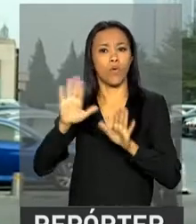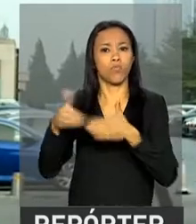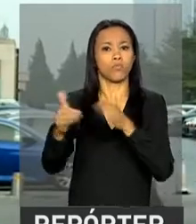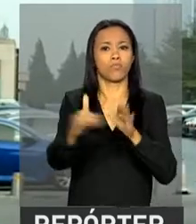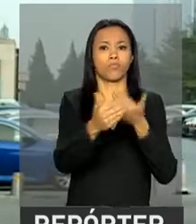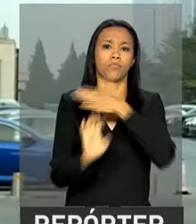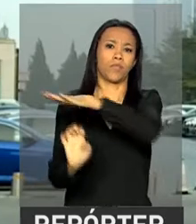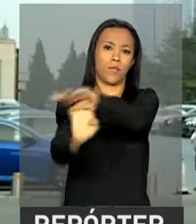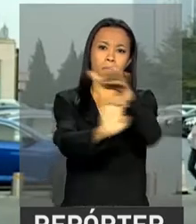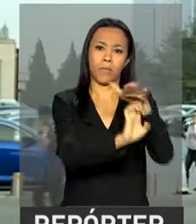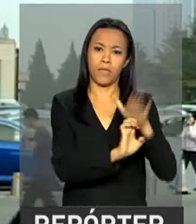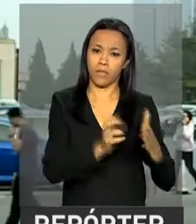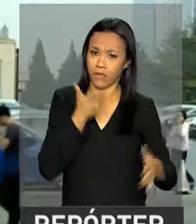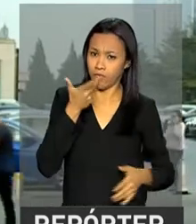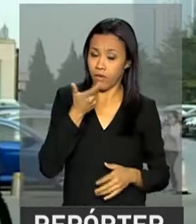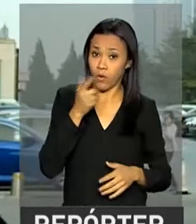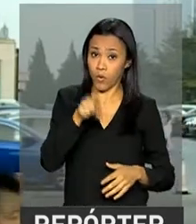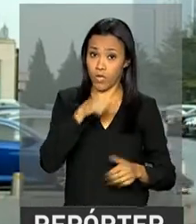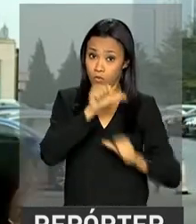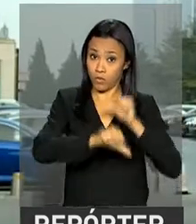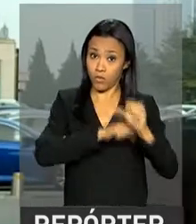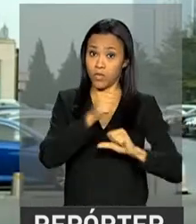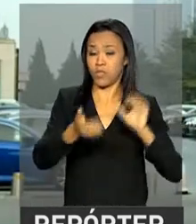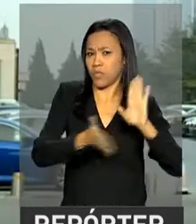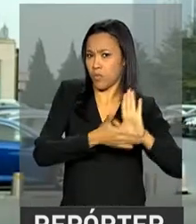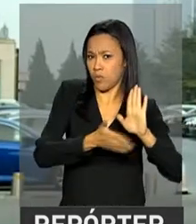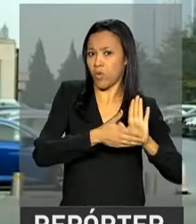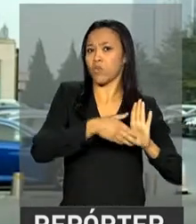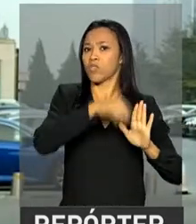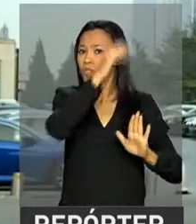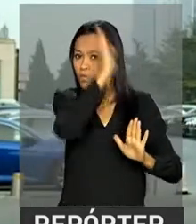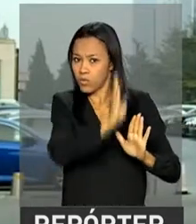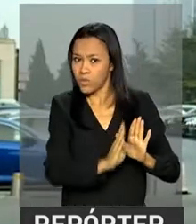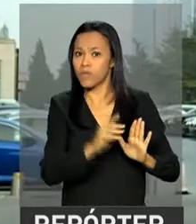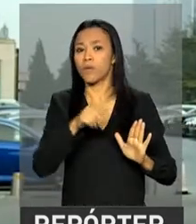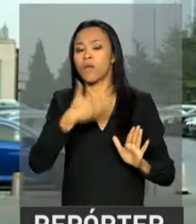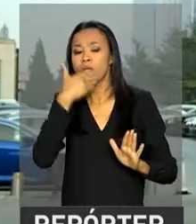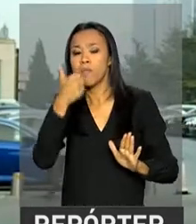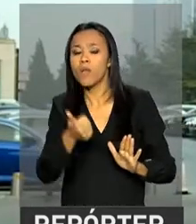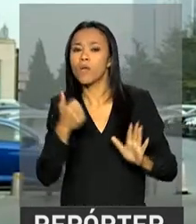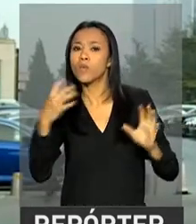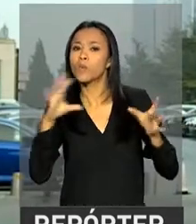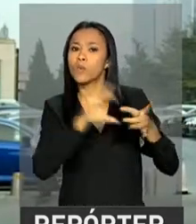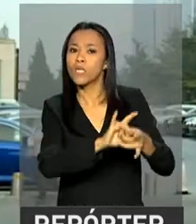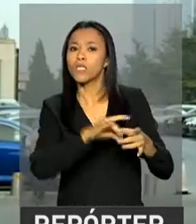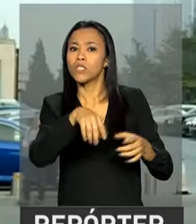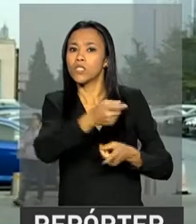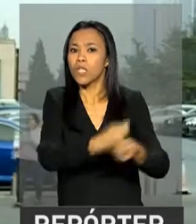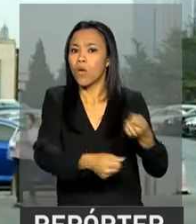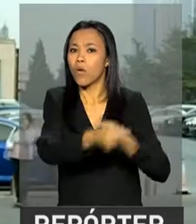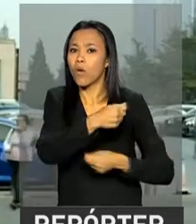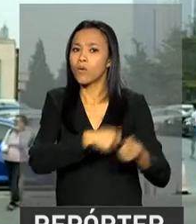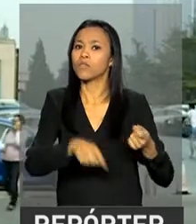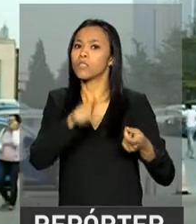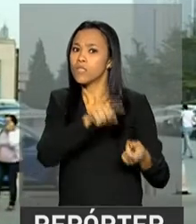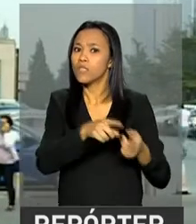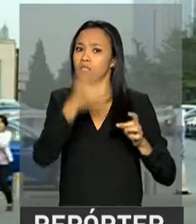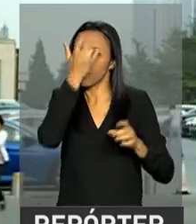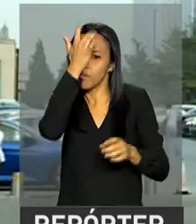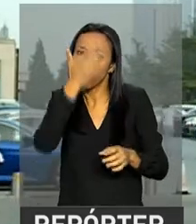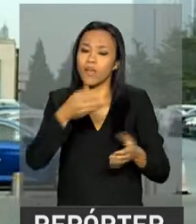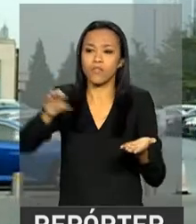e disse que as reformas em curso no Brasil e a melhora no ambiente de negócios favorecem a chegada de